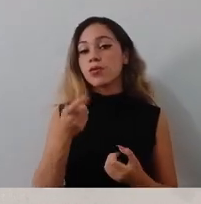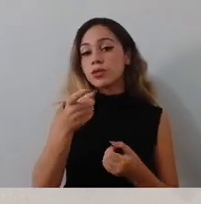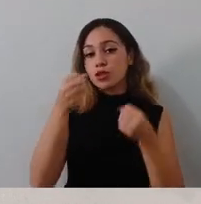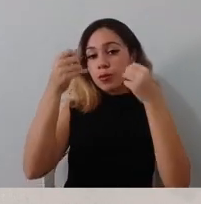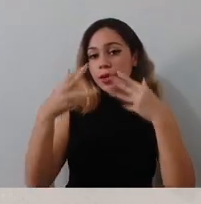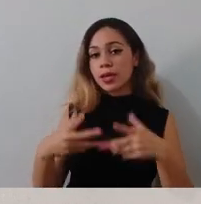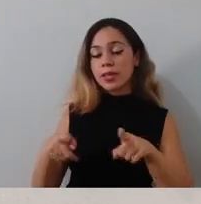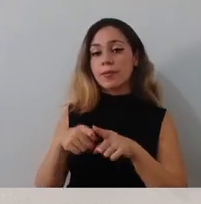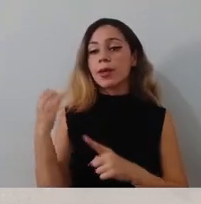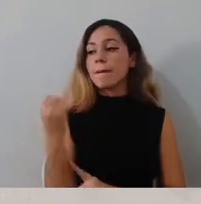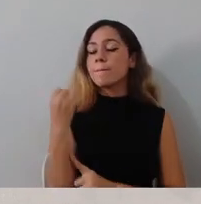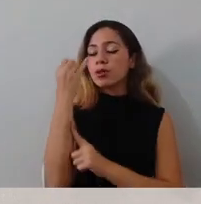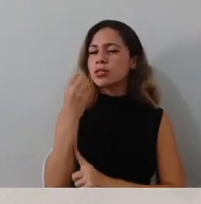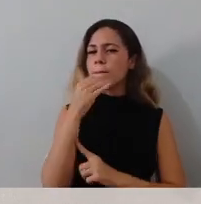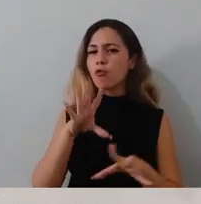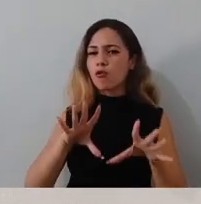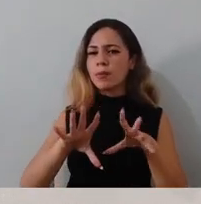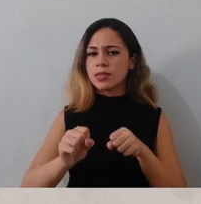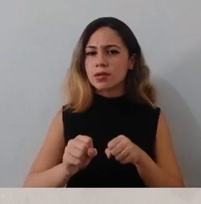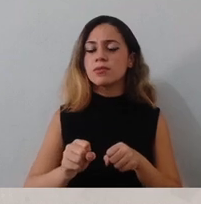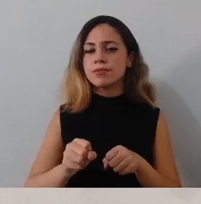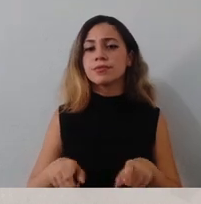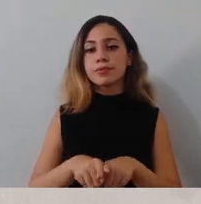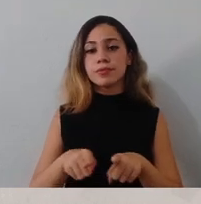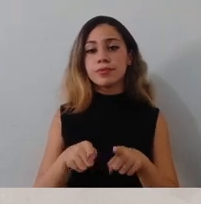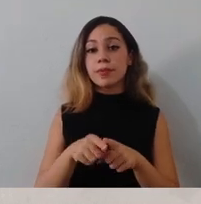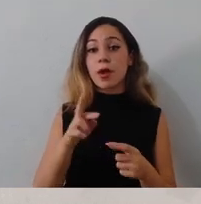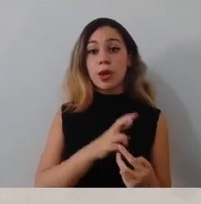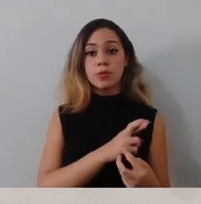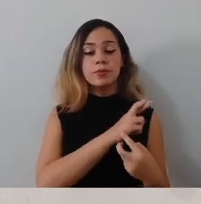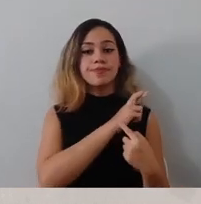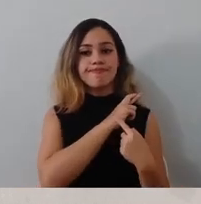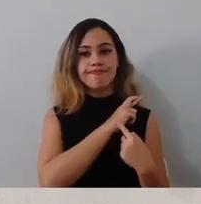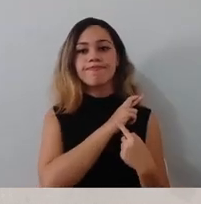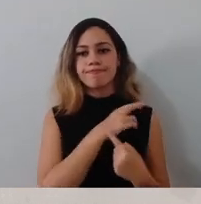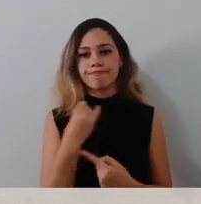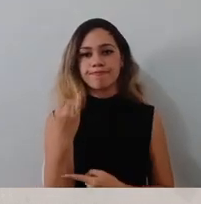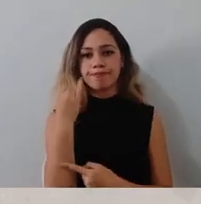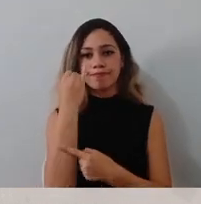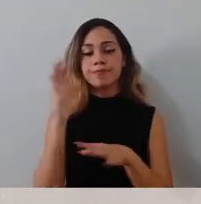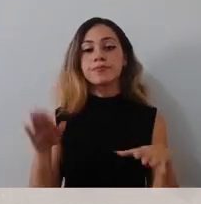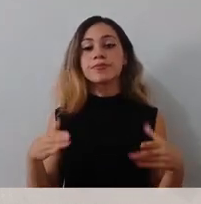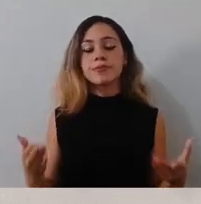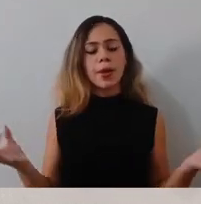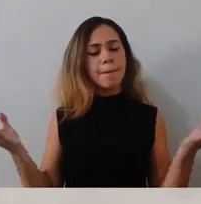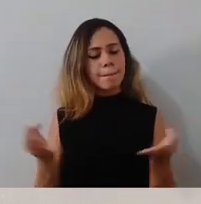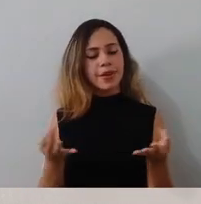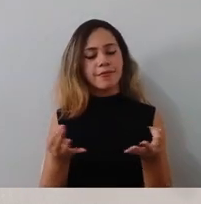eu queria que você falasse sobre a importância de uma boa formação para essa atuação e da responsabilidade também.